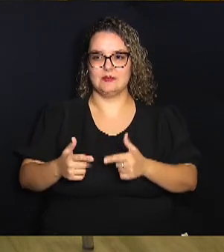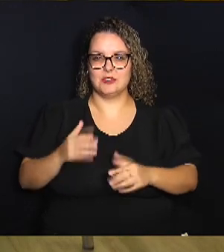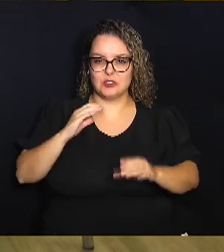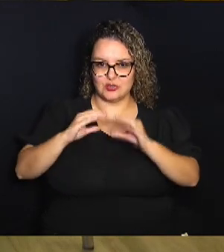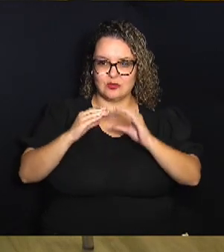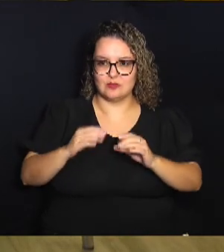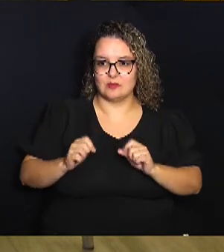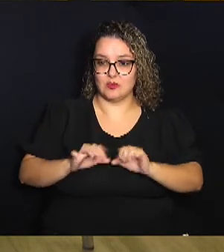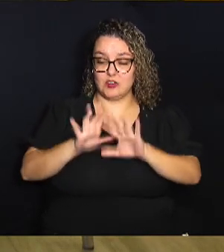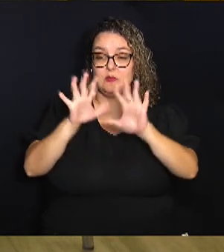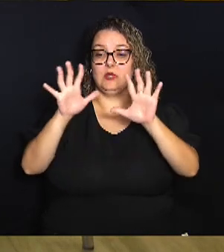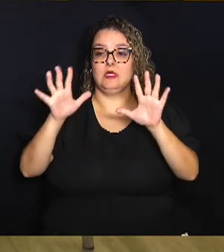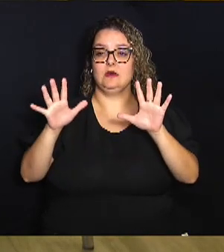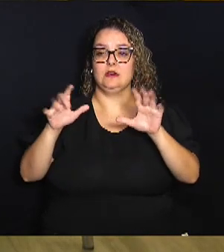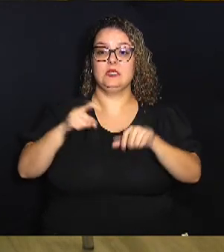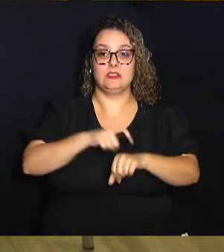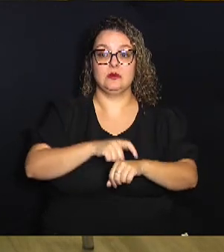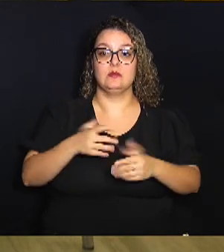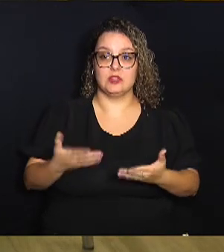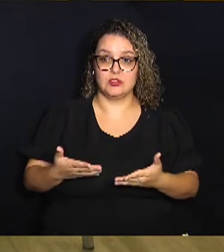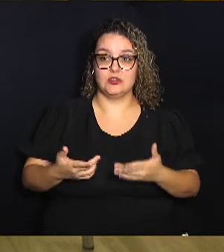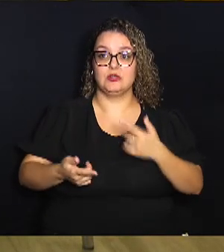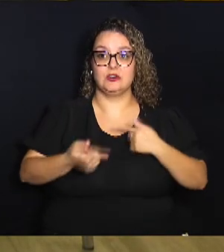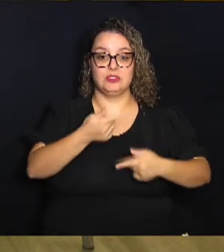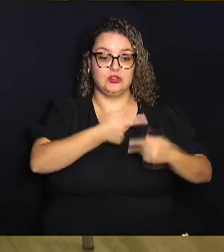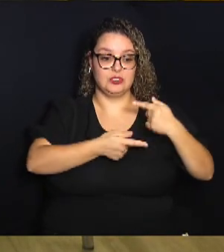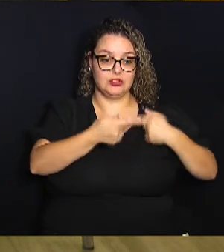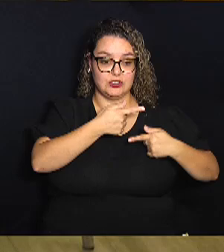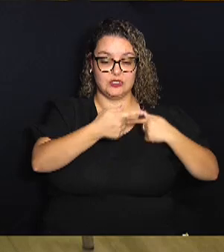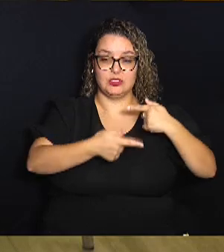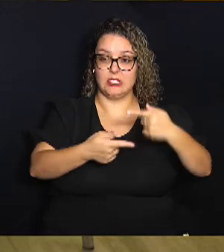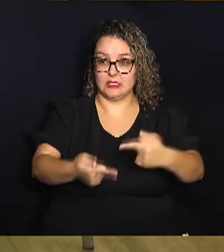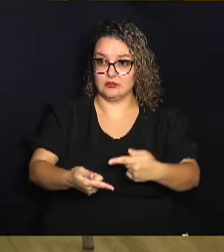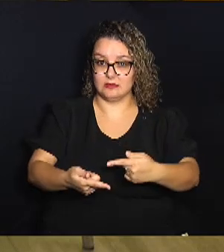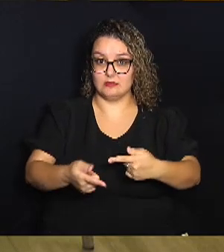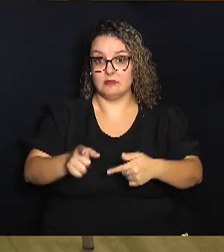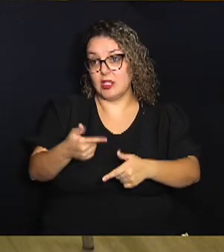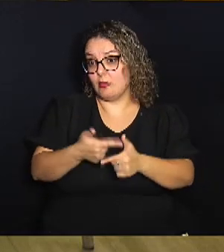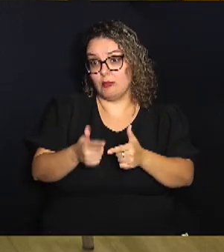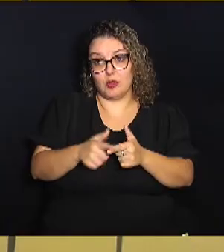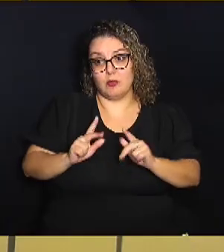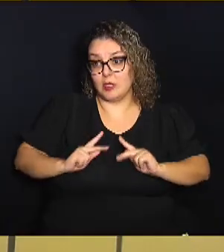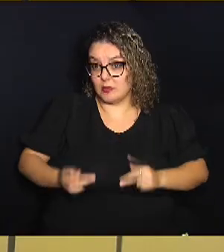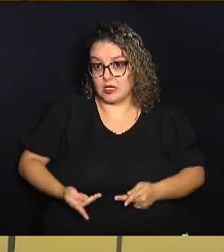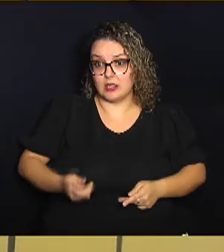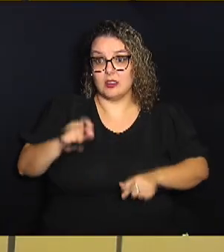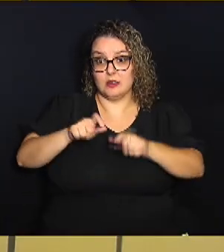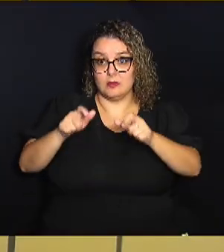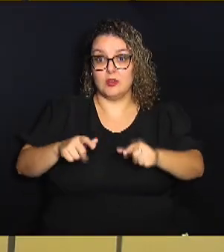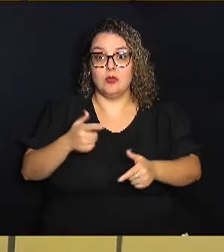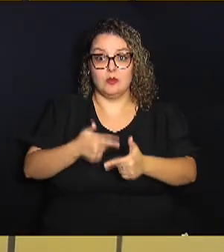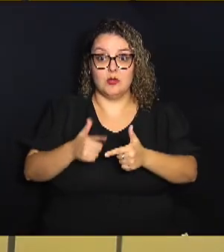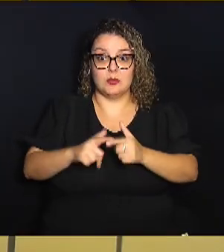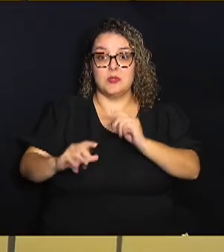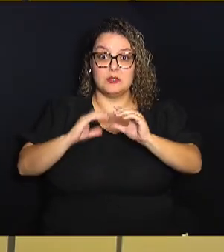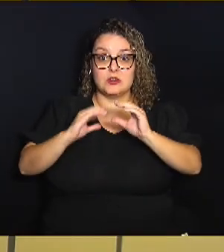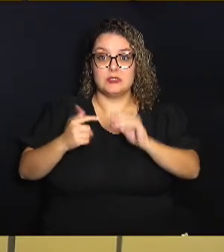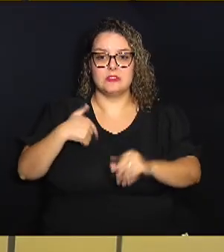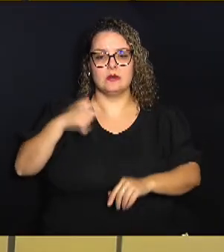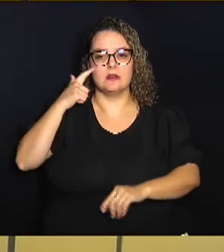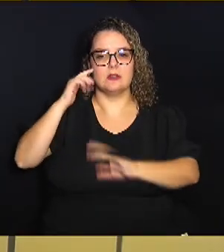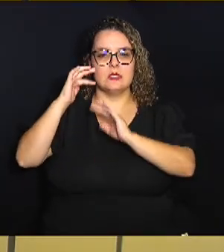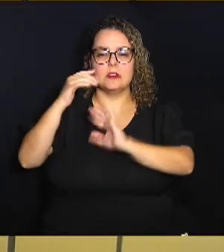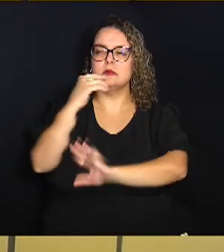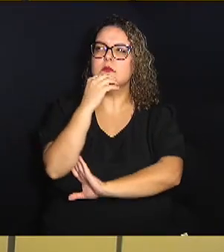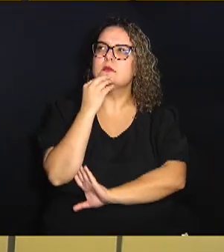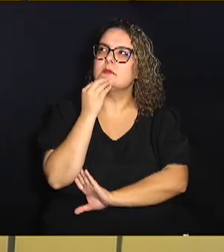mais exacerbado nesse cenário de gerações diferentes. Sim. Mas é um problema humano. As pessoas têm problemas de comunicação. Então eu fico pensando, e se a